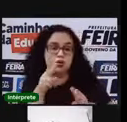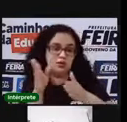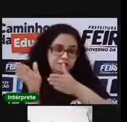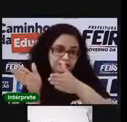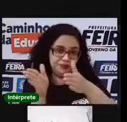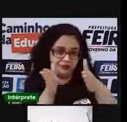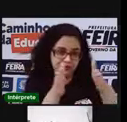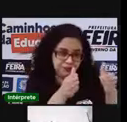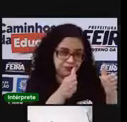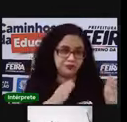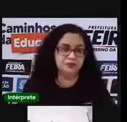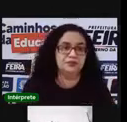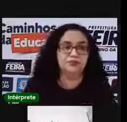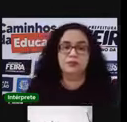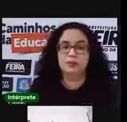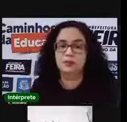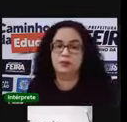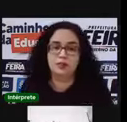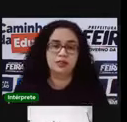João.